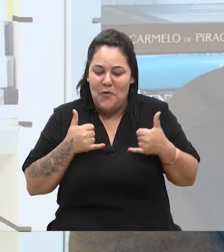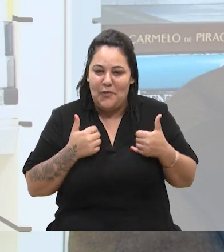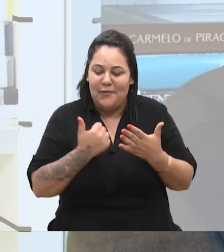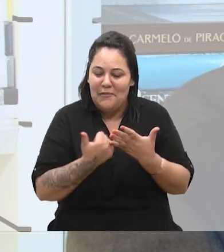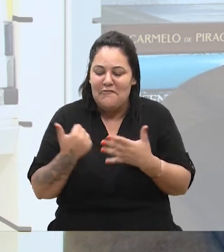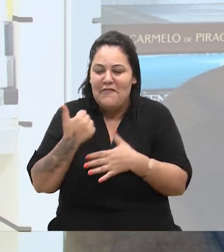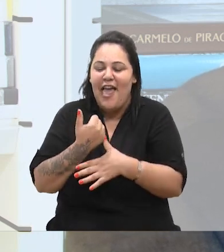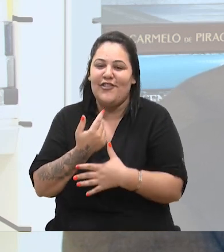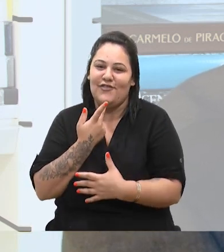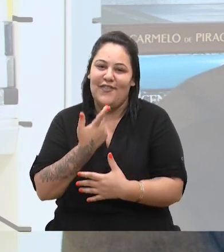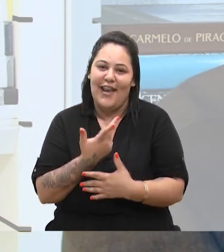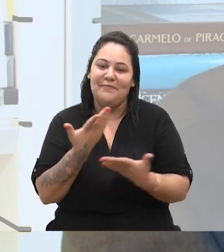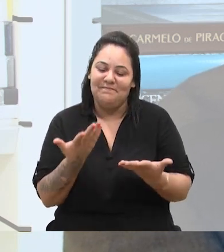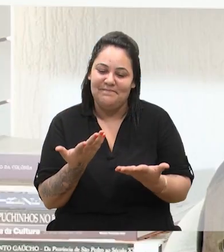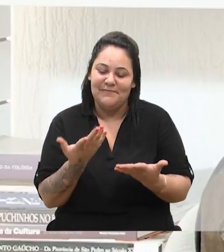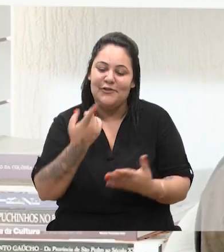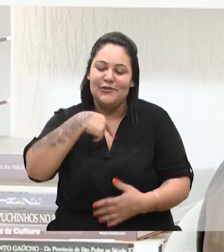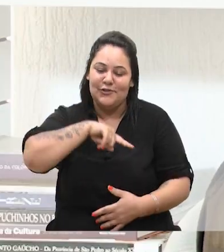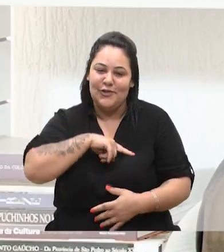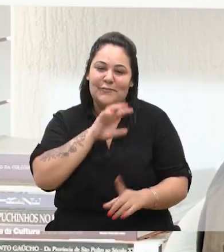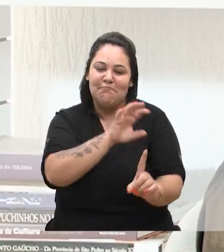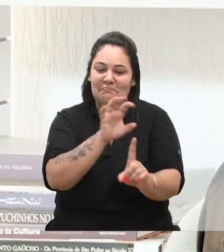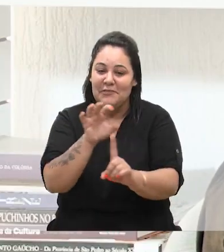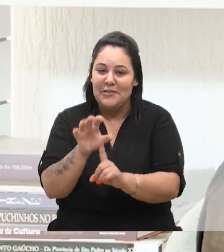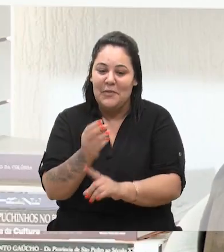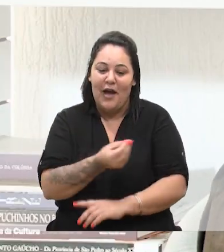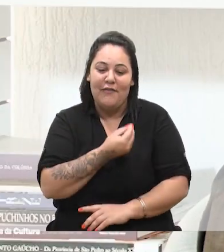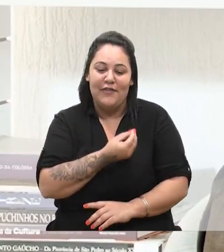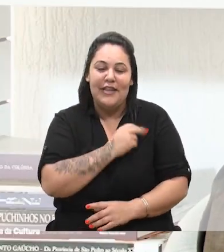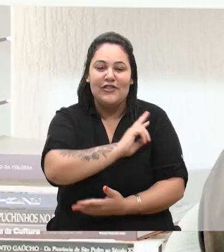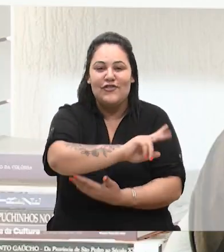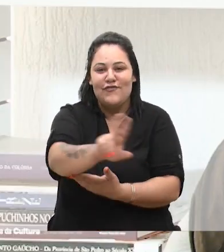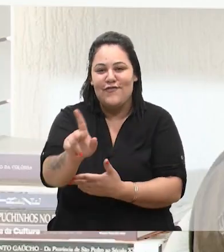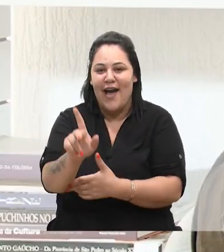muito orgulho, tenho o privilégio de dizer: fizemos